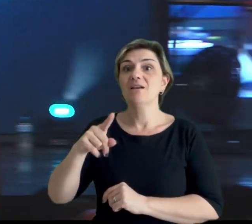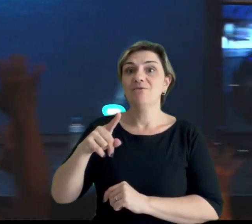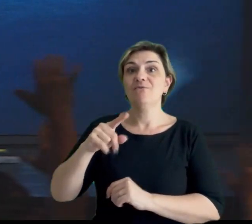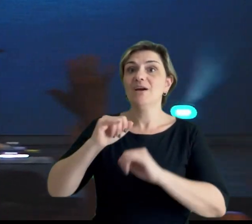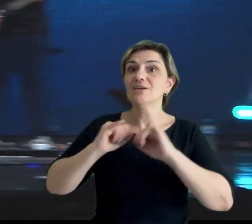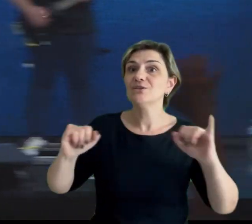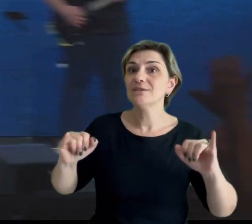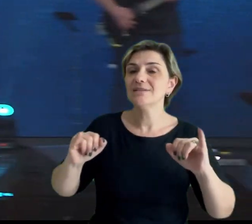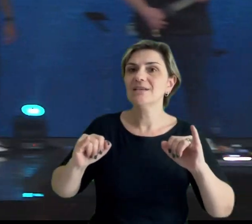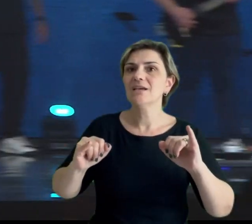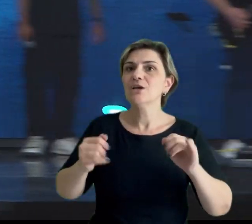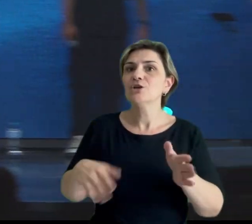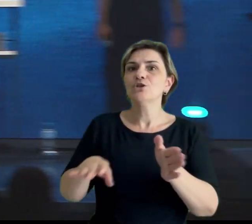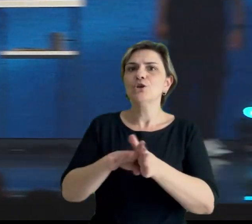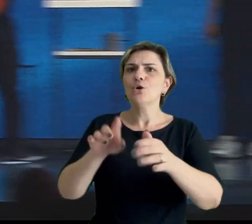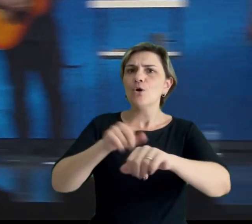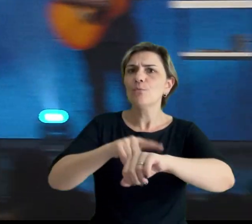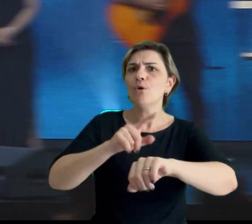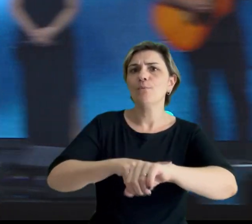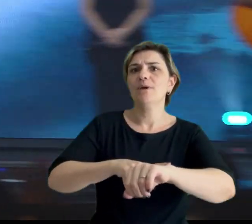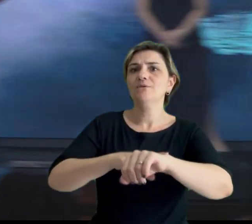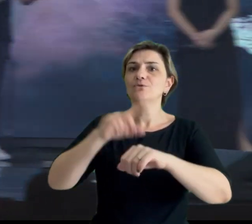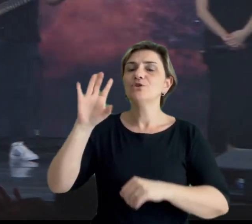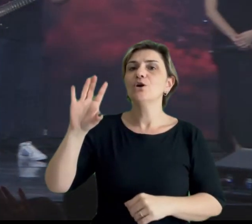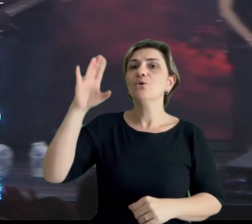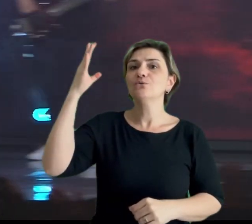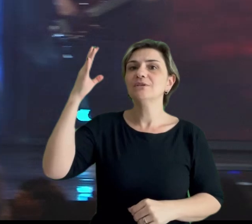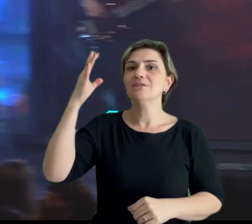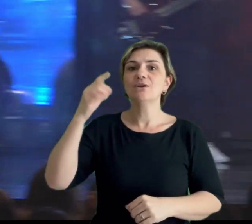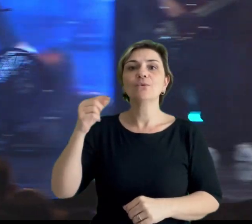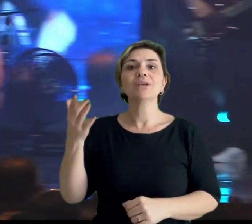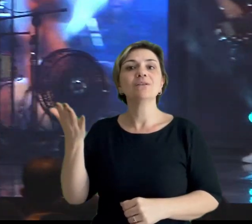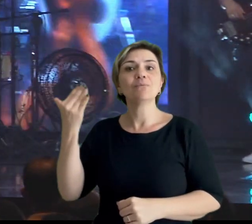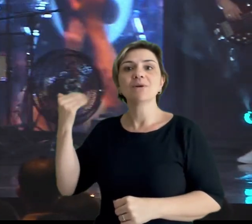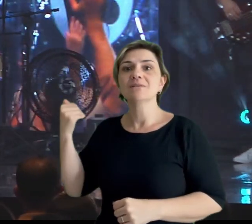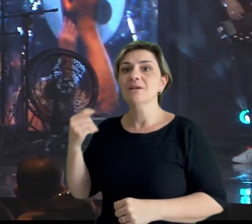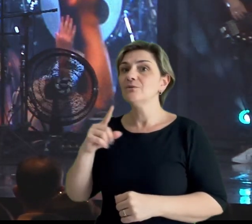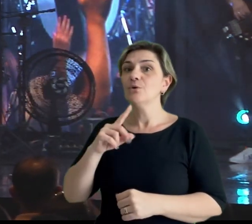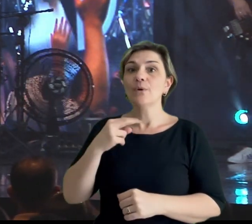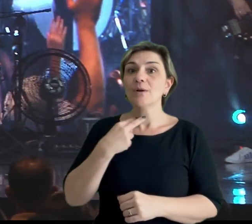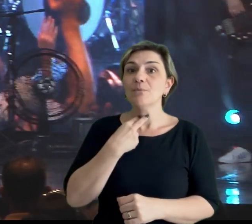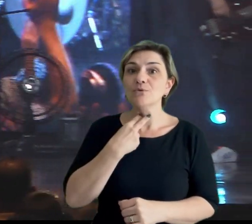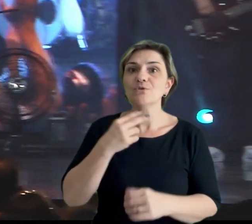de realizar. Aquilo que era impossível, agora é possível.